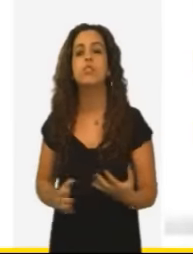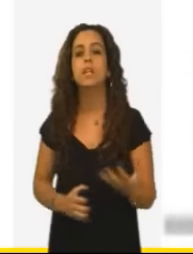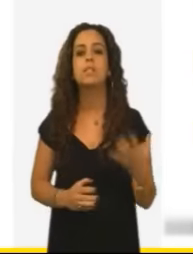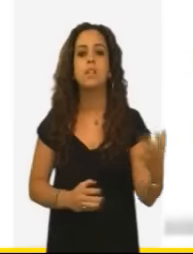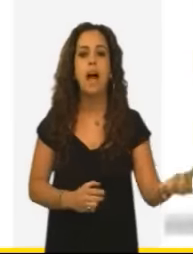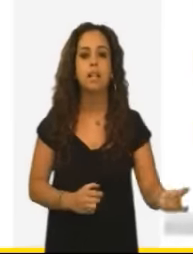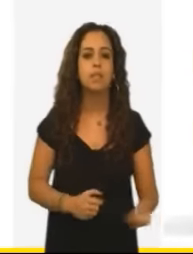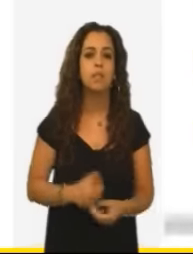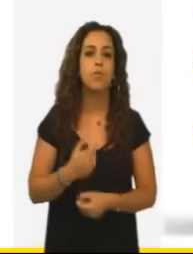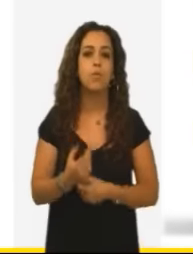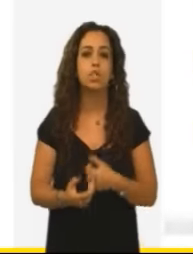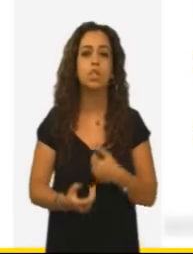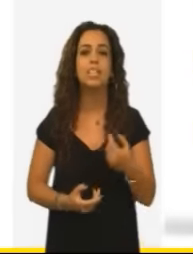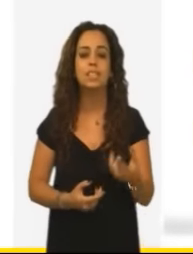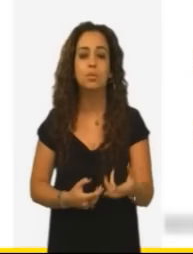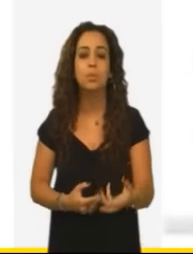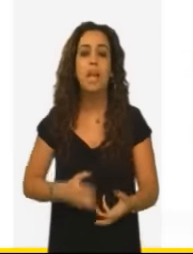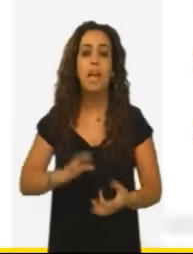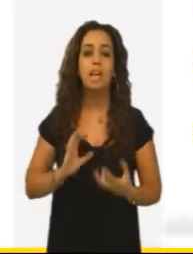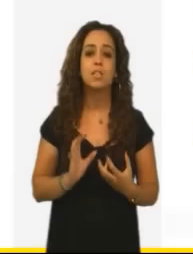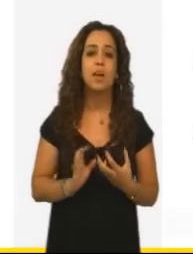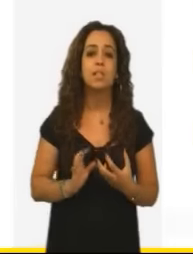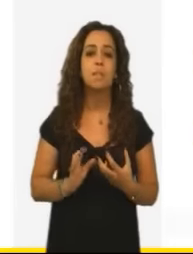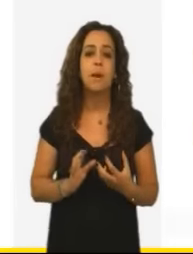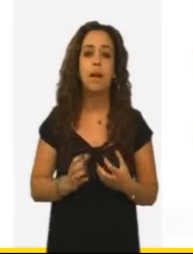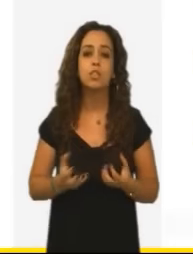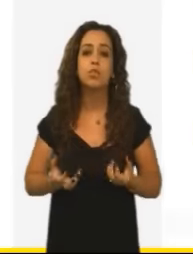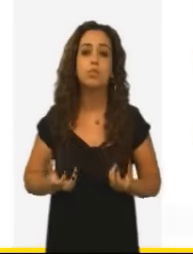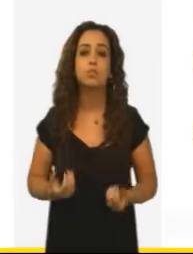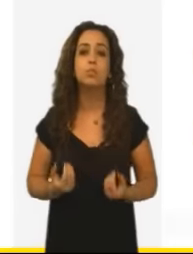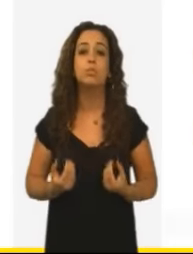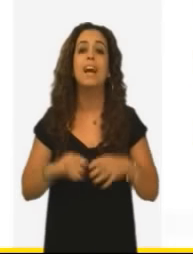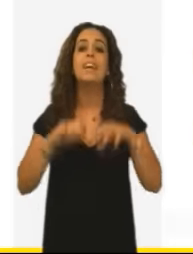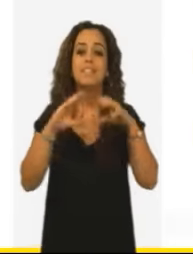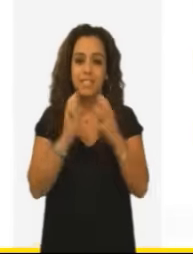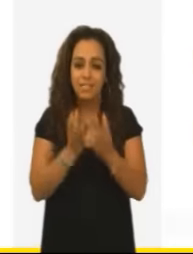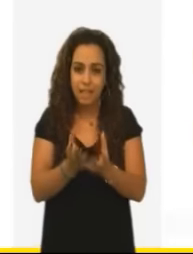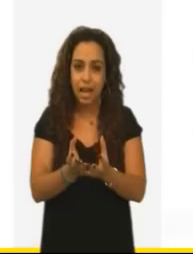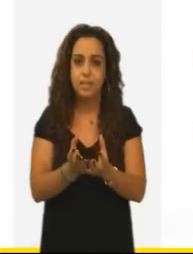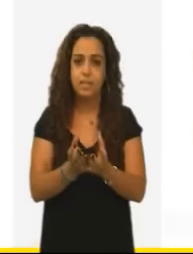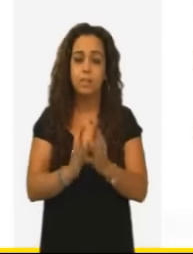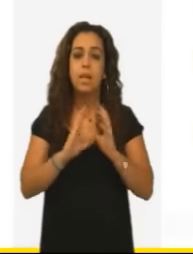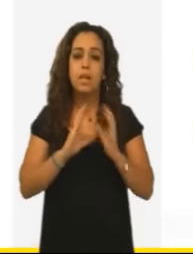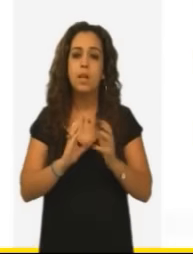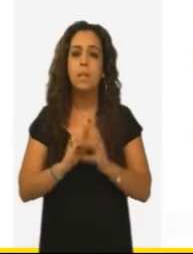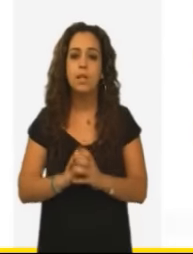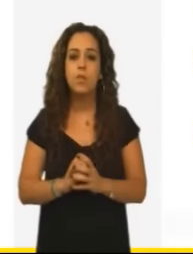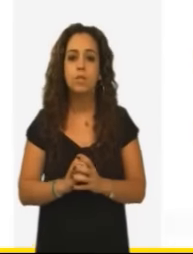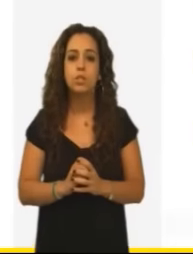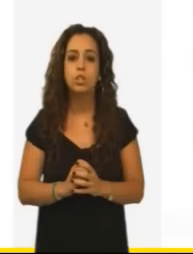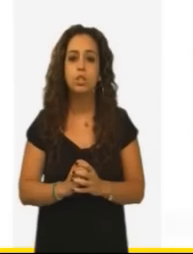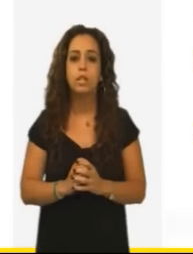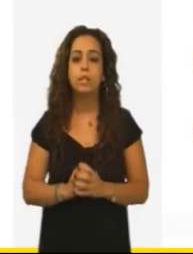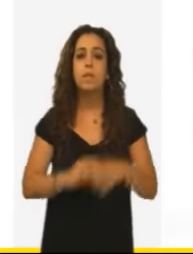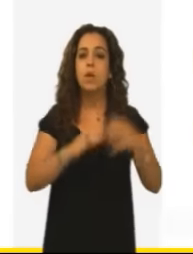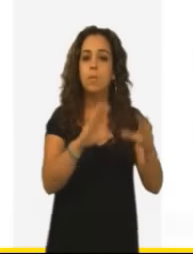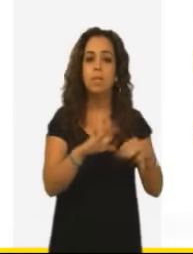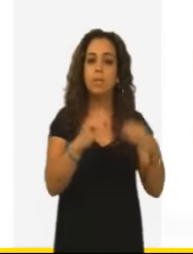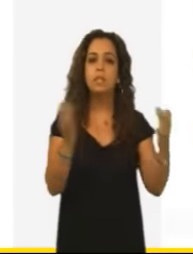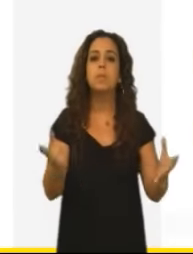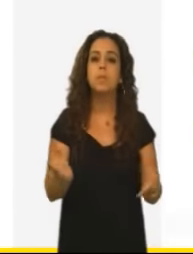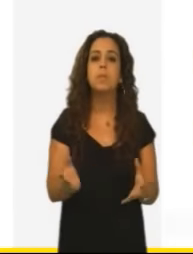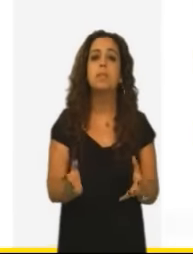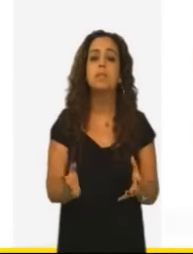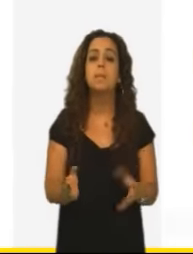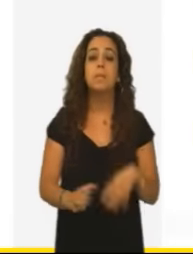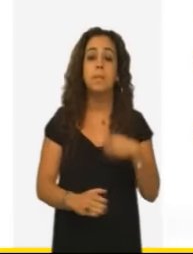funções diferenciadas que eu vou adquirindo, elas fazem parte do estudo da sintaxe. Isso fica mais fácil da gente entender. Uma